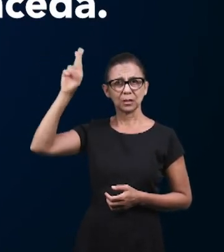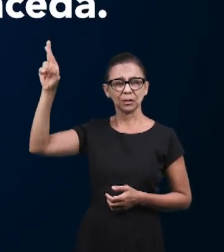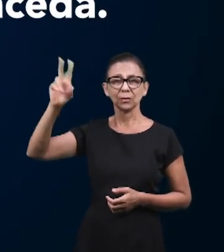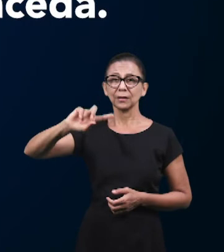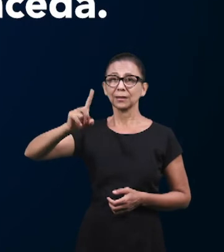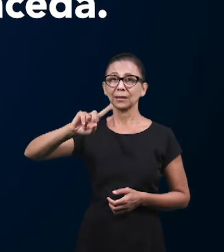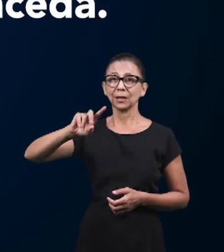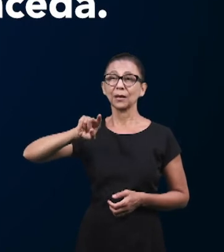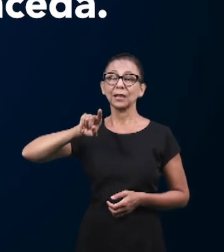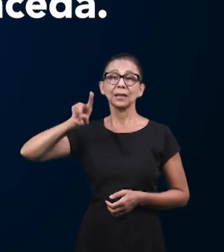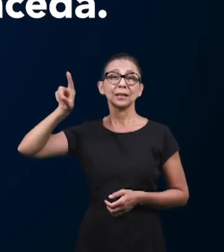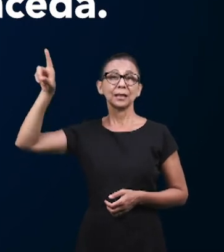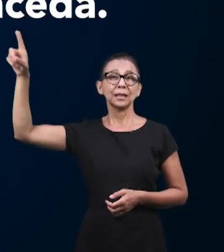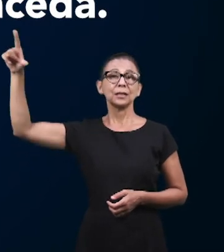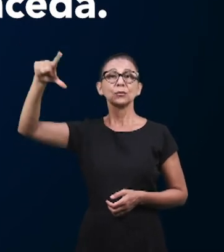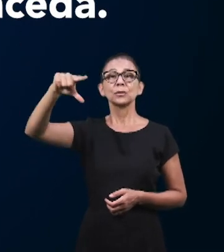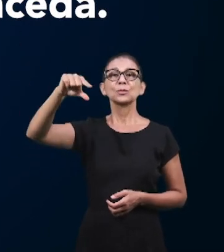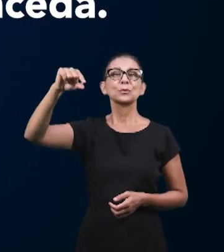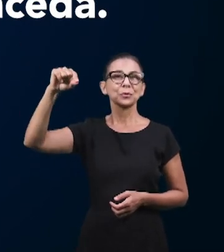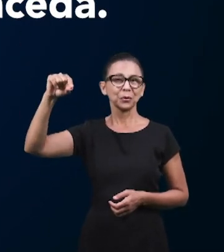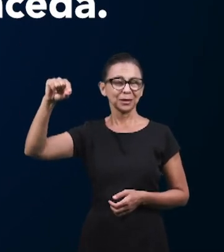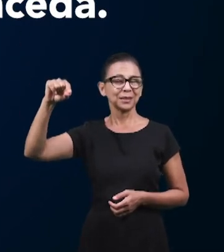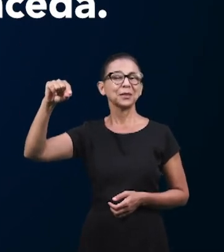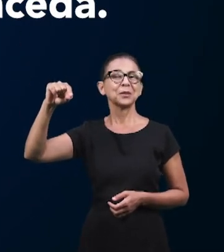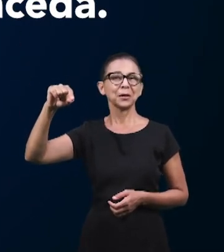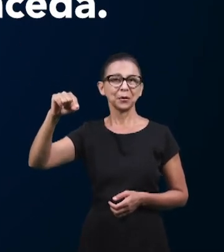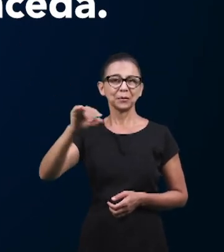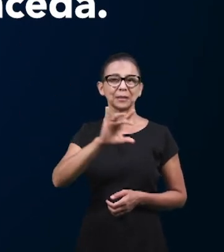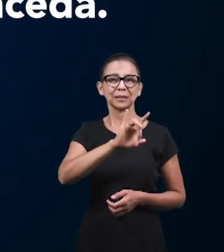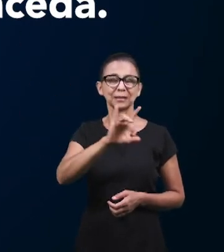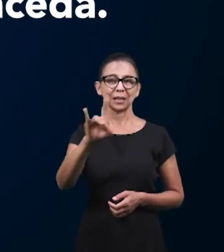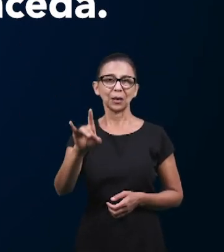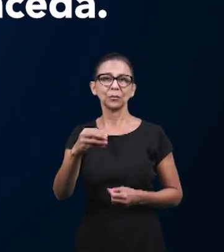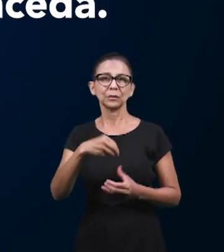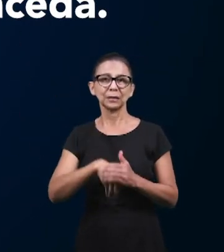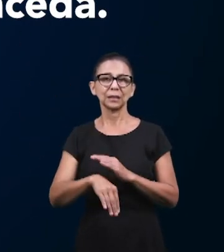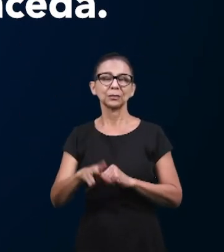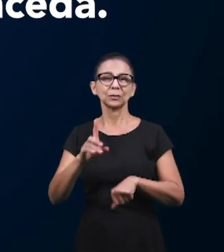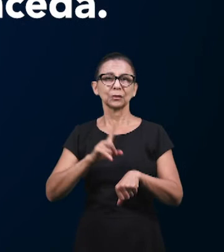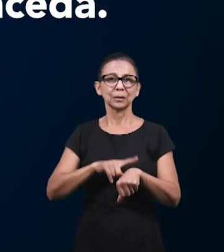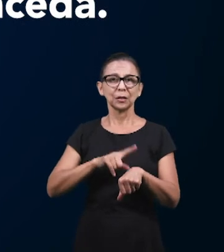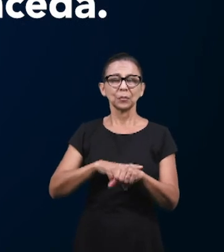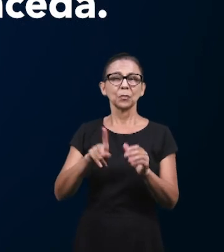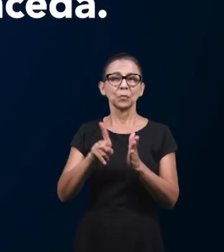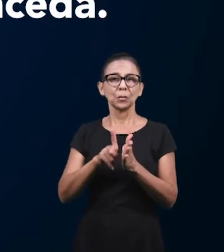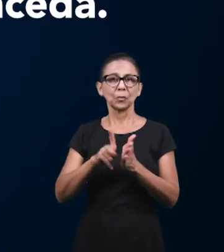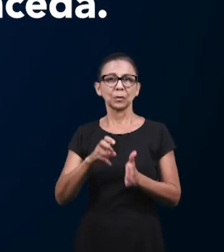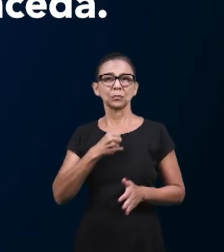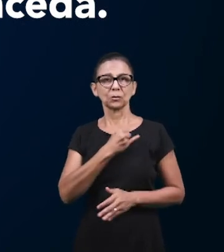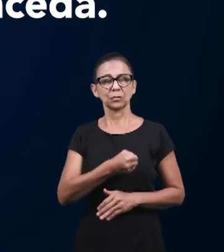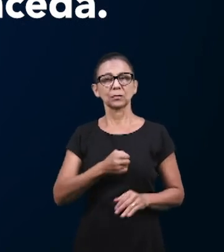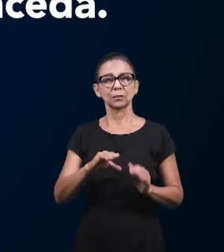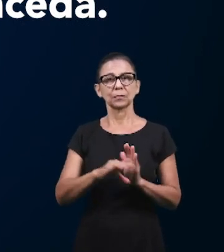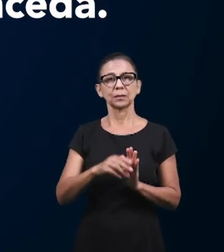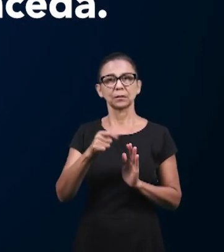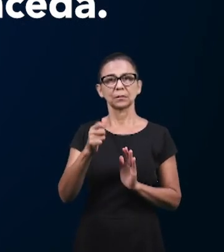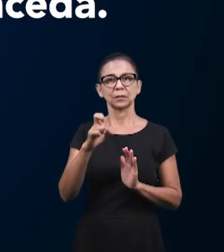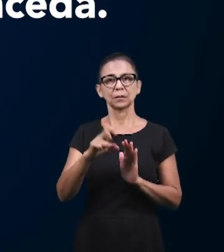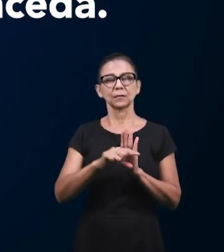nos escolheu a fim de darmos frutos, cada um a seu tempo. No livro de João, capítulo 15,